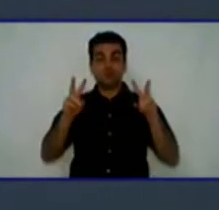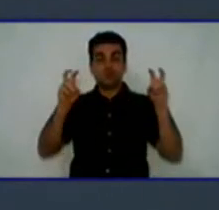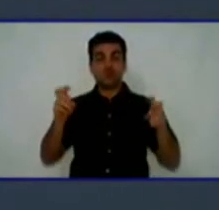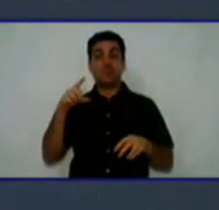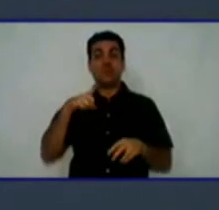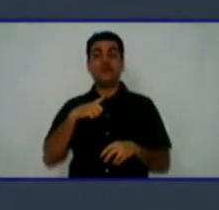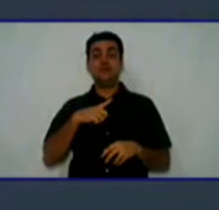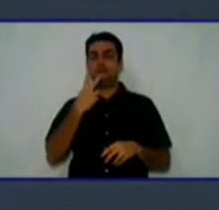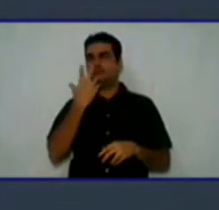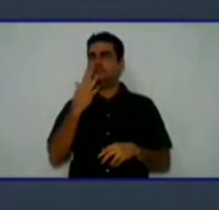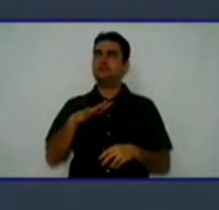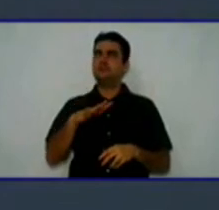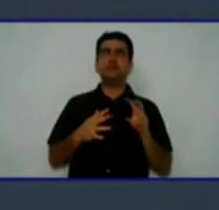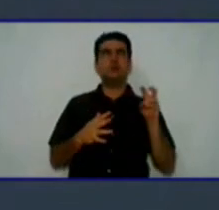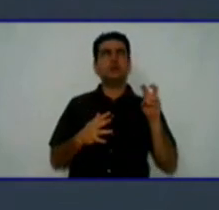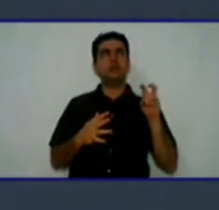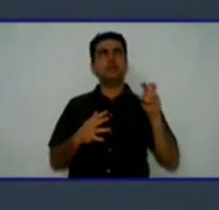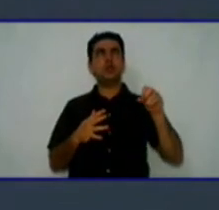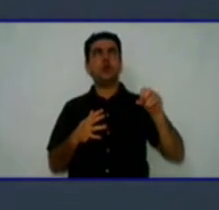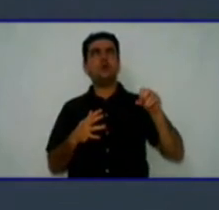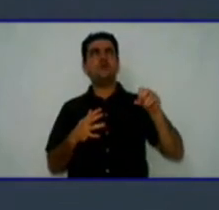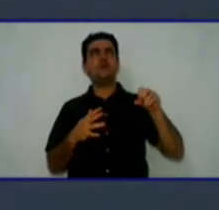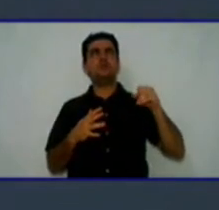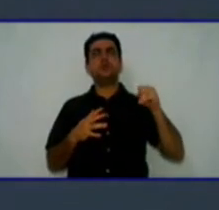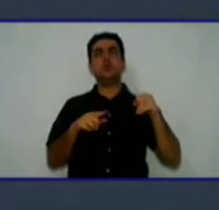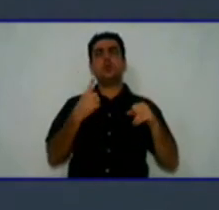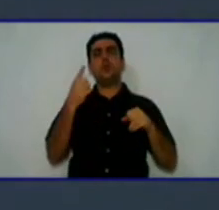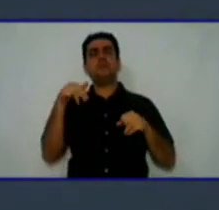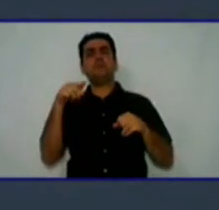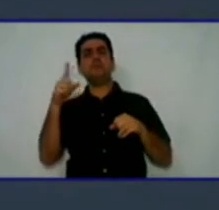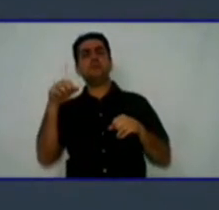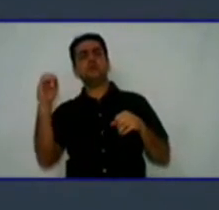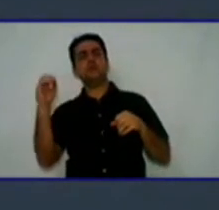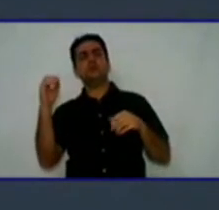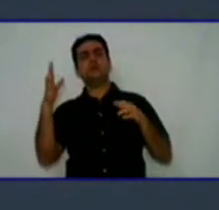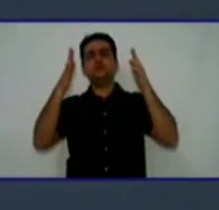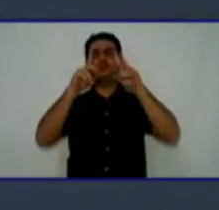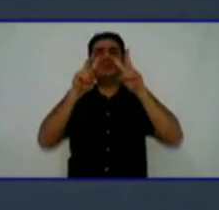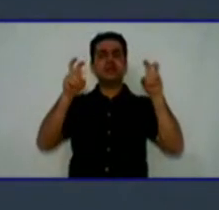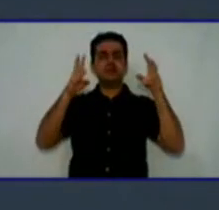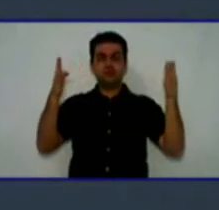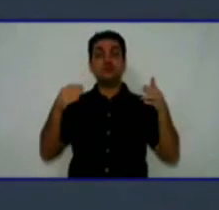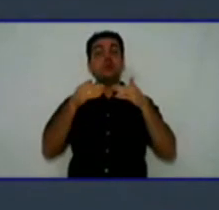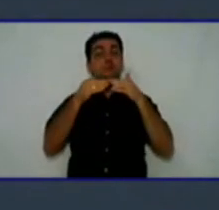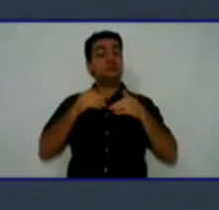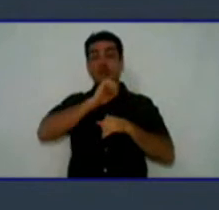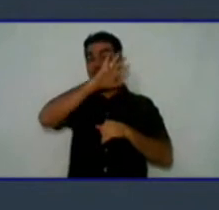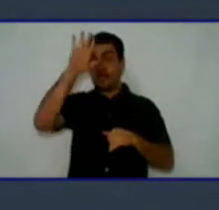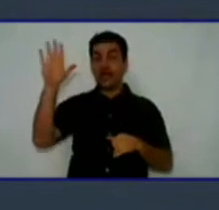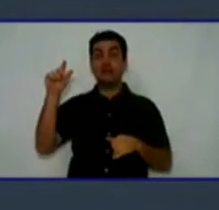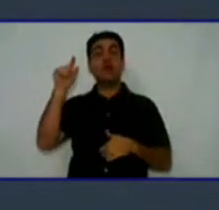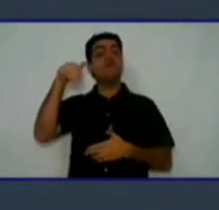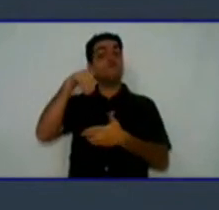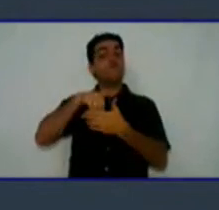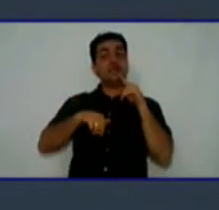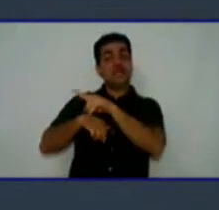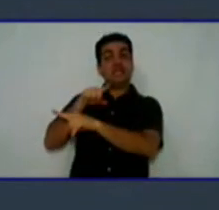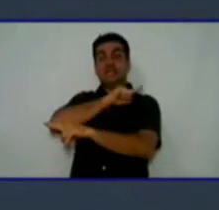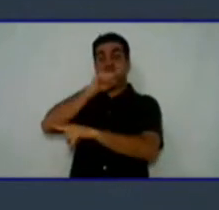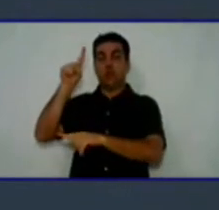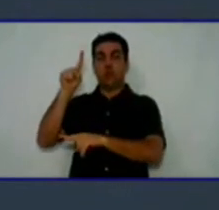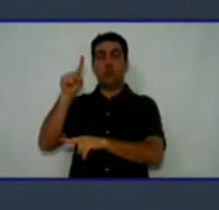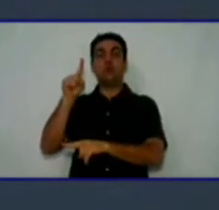entre 59 segundos e 1 minuto e 2 segundos é exibido um pedido explícito de não voto